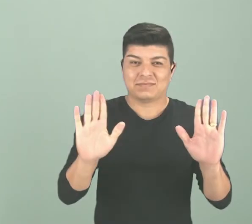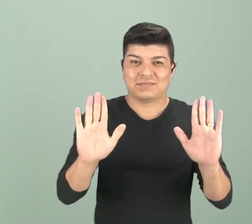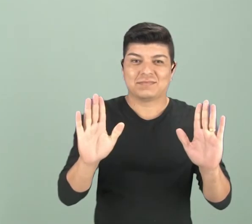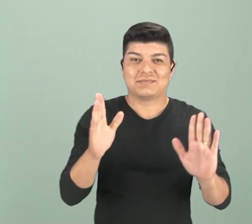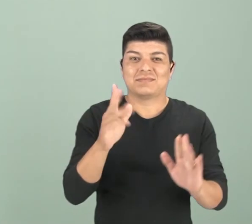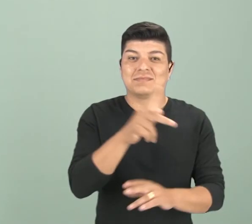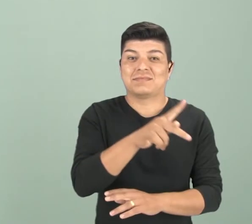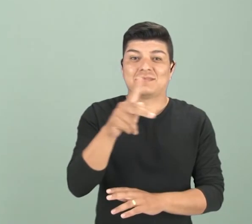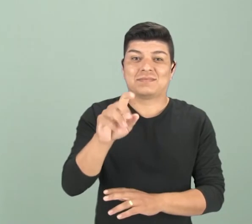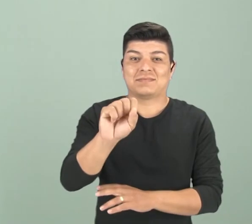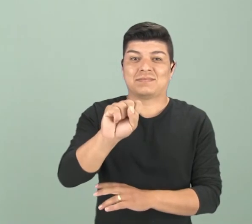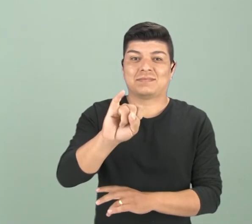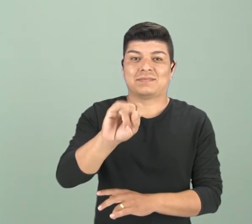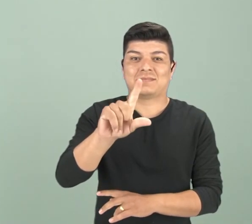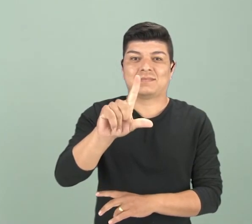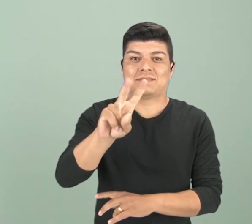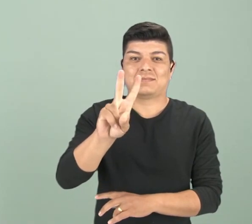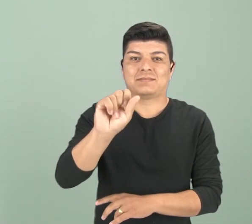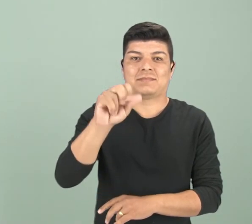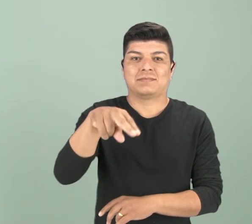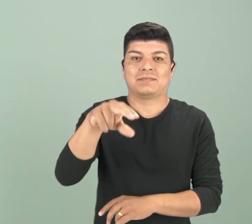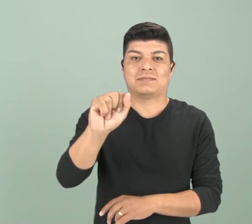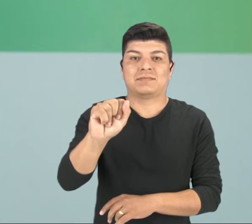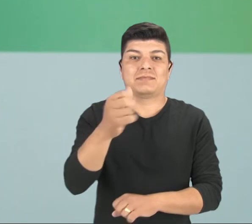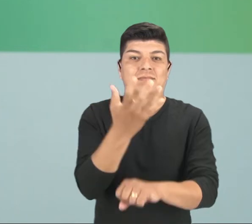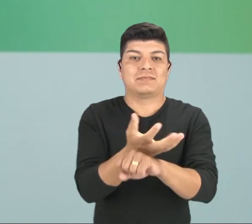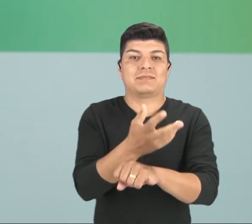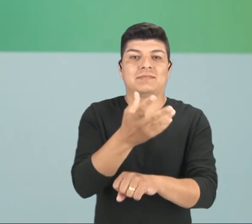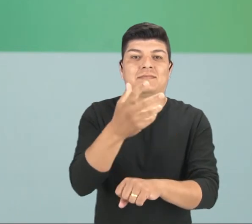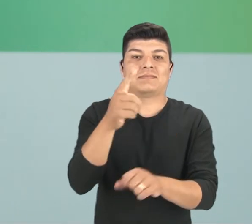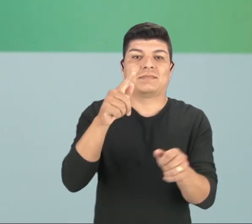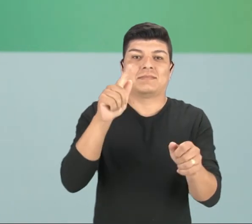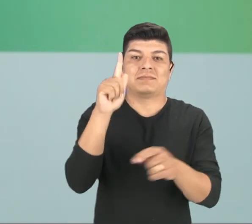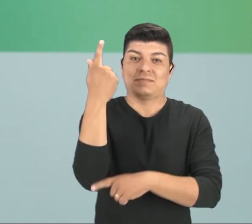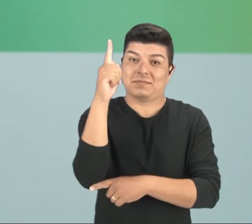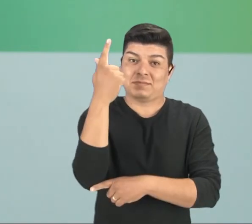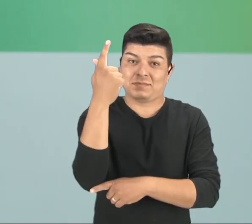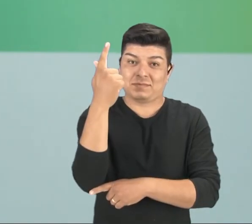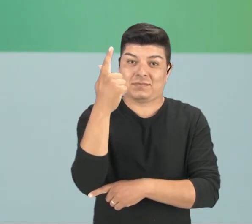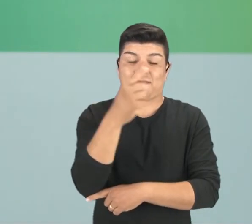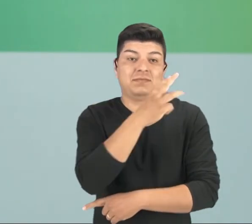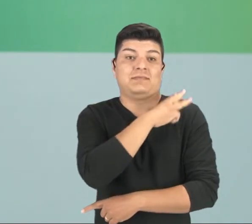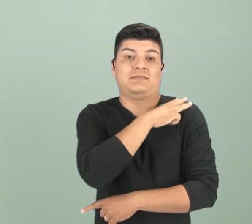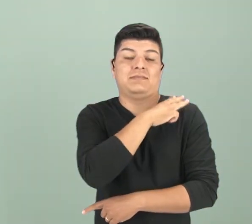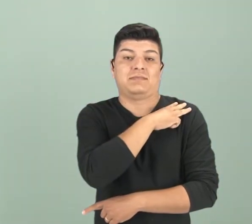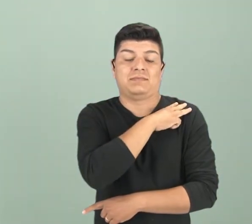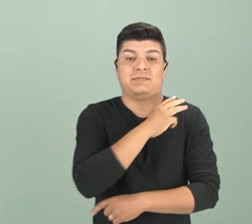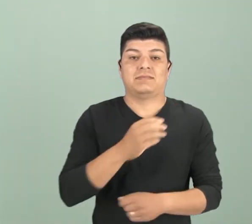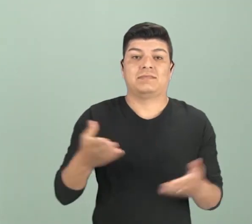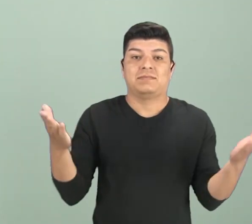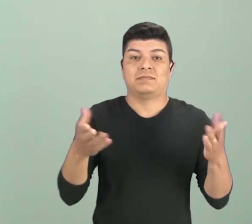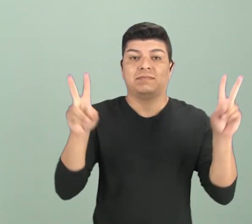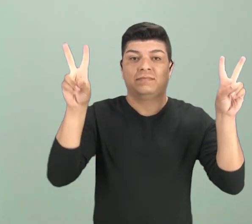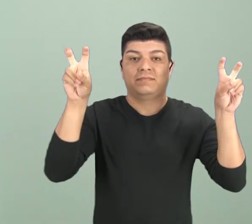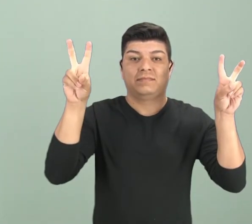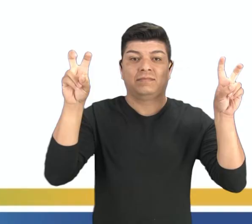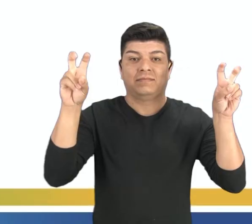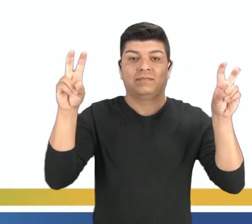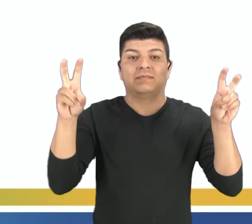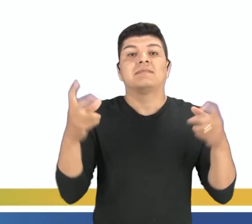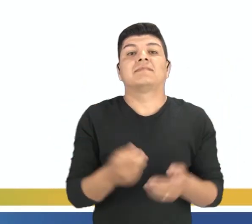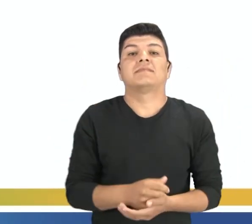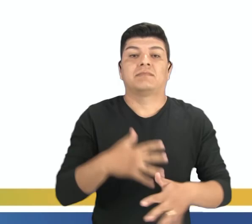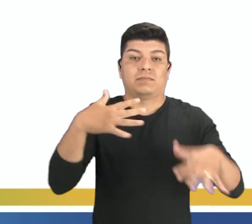Olá, eu sou a professora Silvana de Geografia, da terceira série do ensino médio, e hoje nós vamos falar sobre a mobilidade espacial